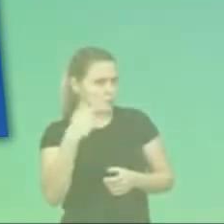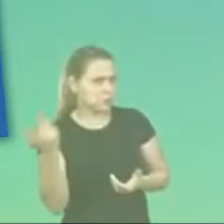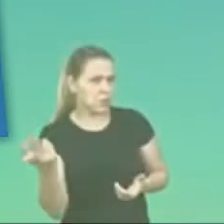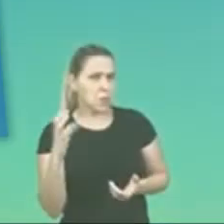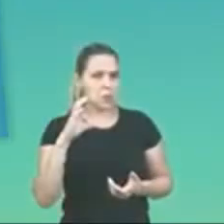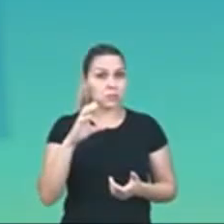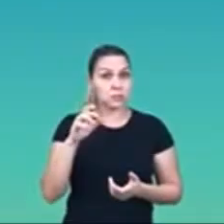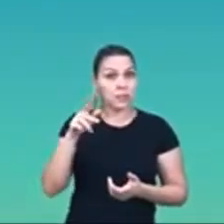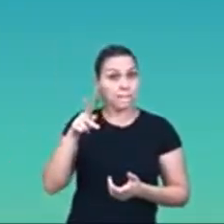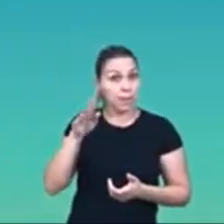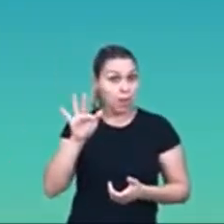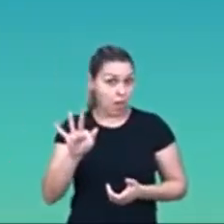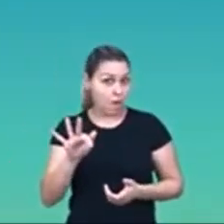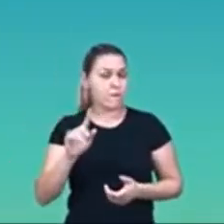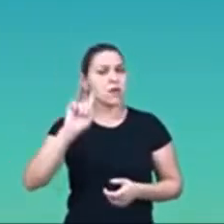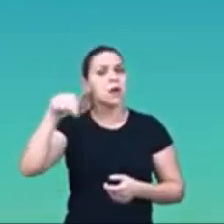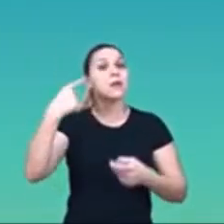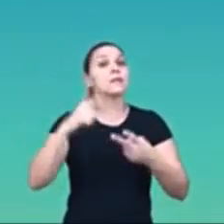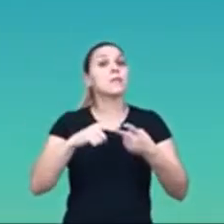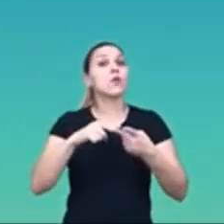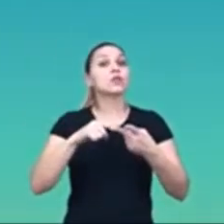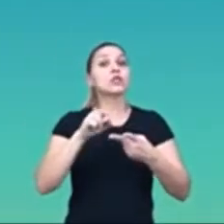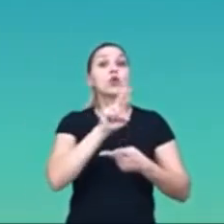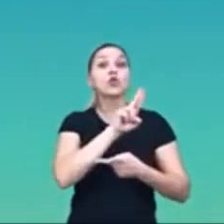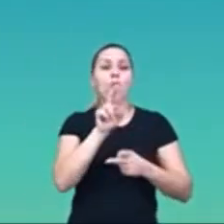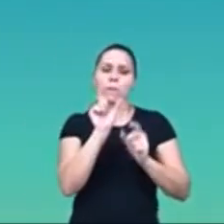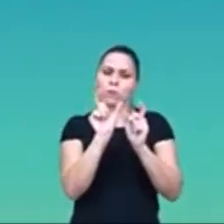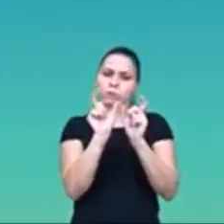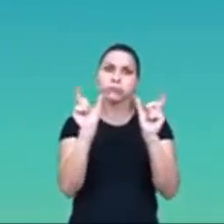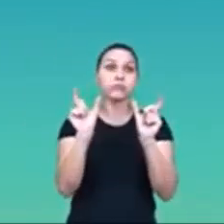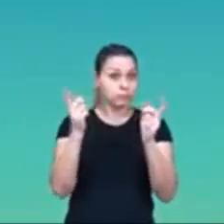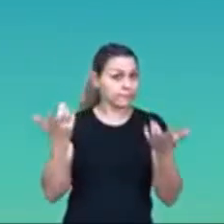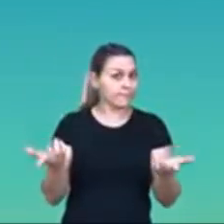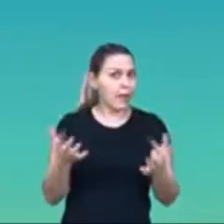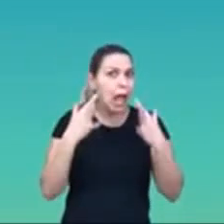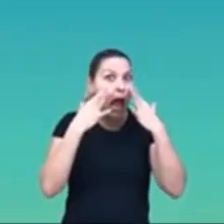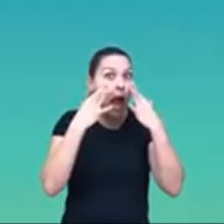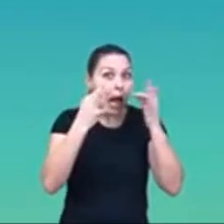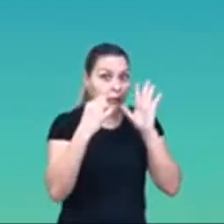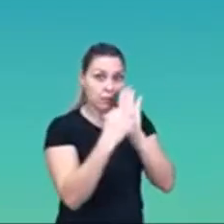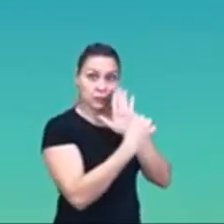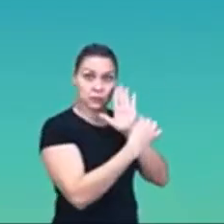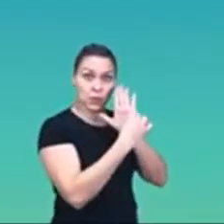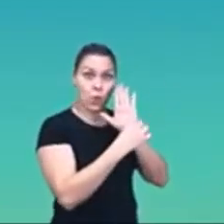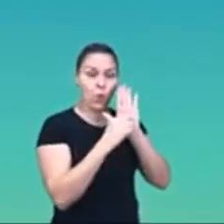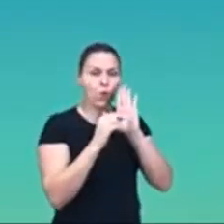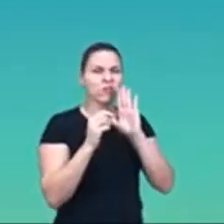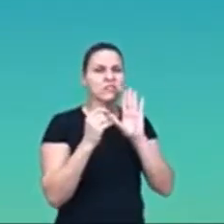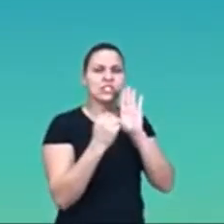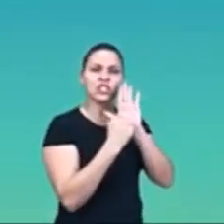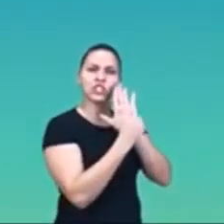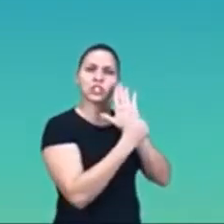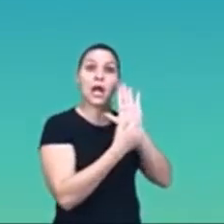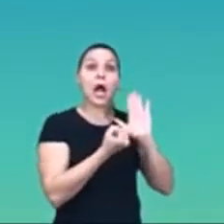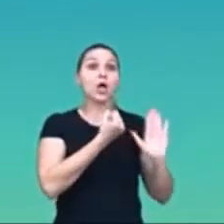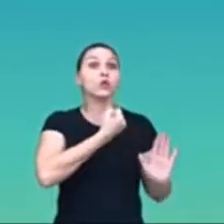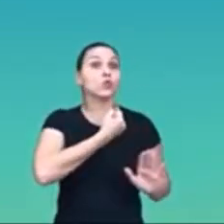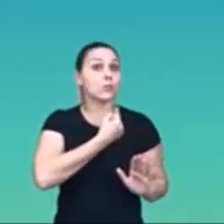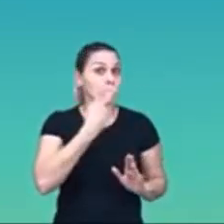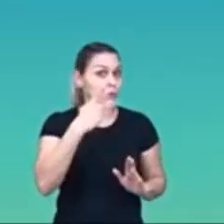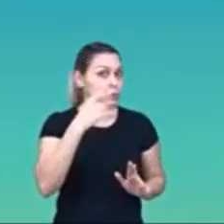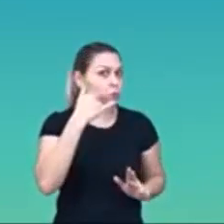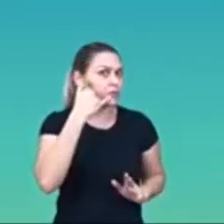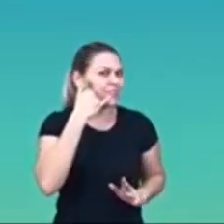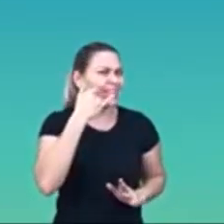O seu CPF, depois o seu nome completo. Fique atento neste momento. Quando for digitar o número do